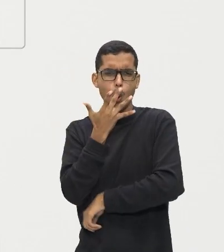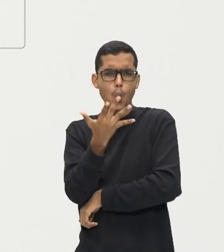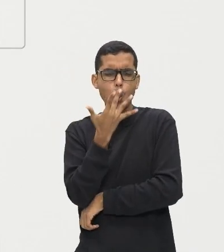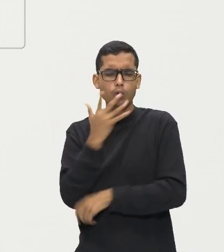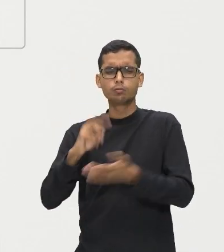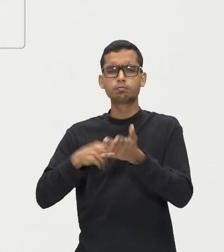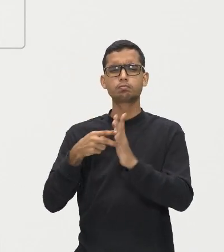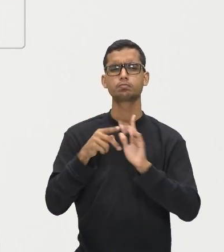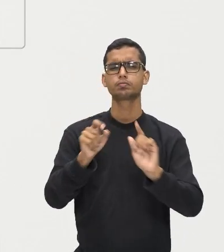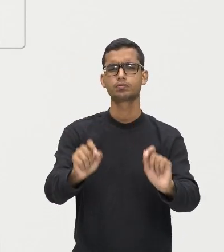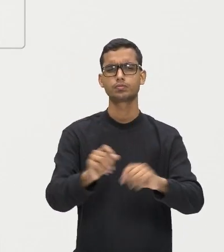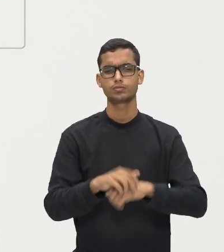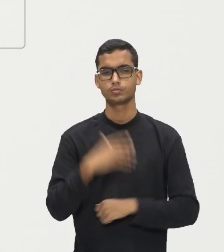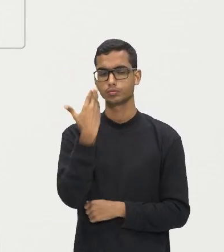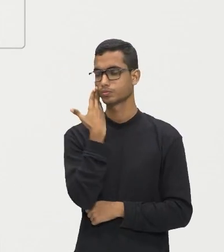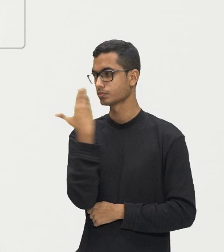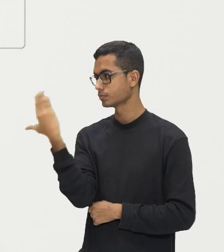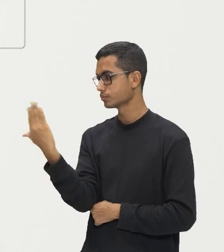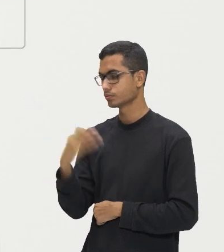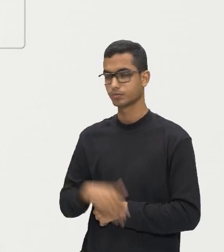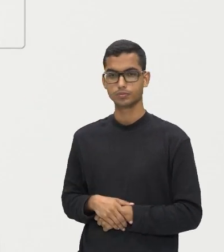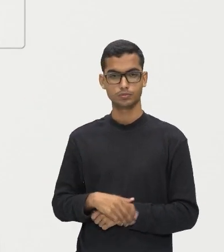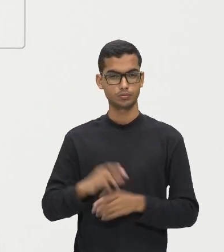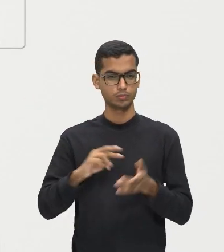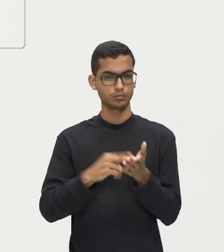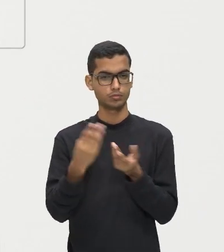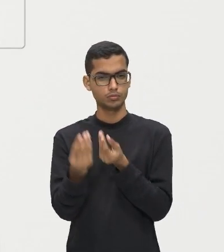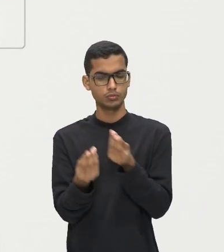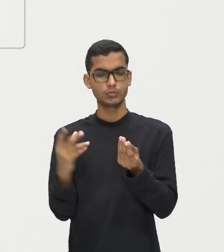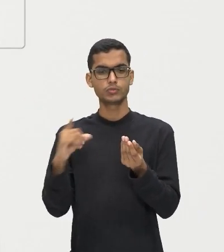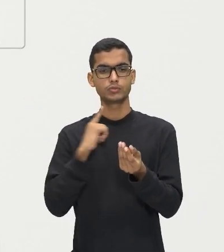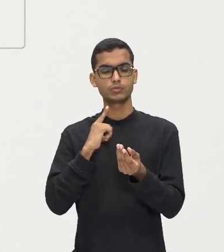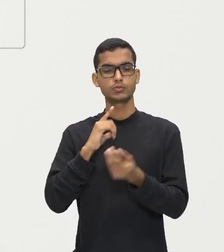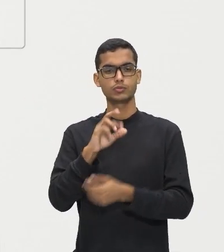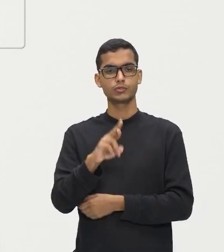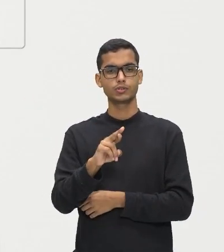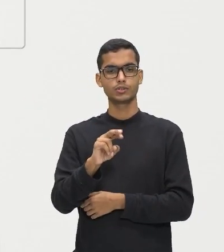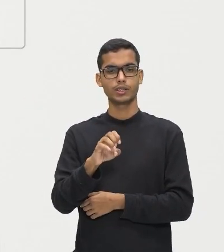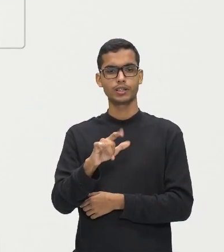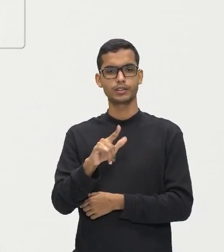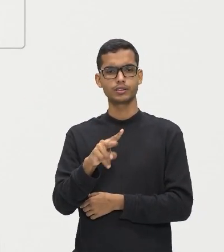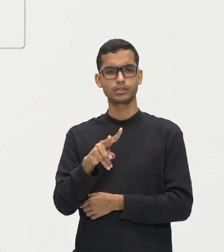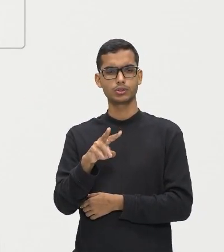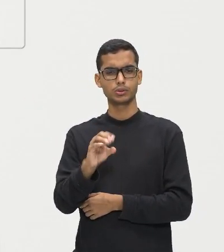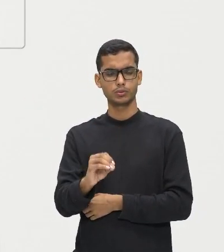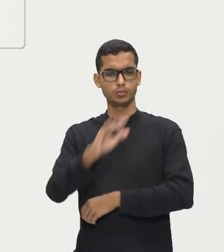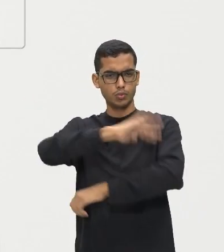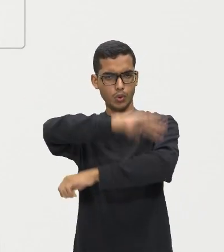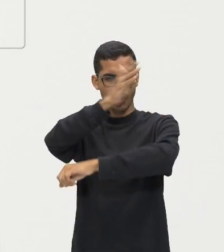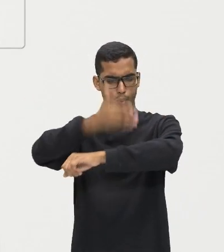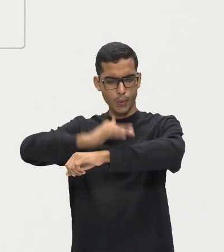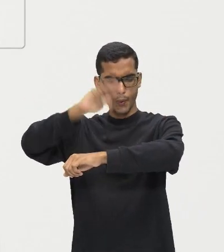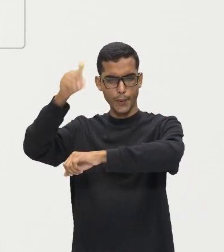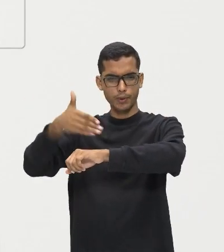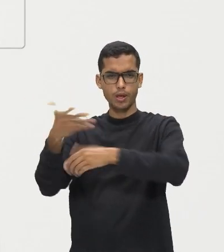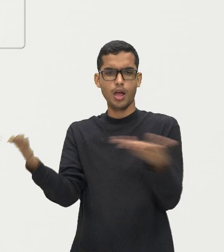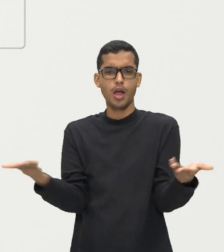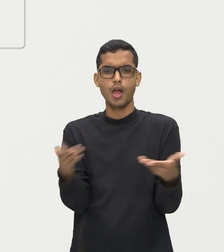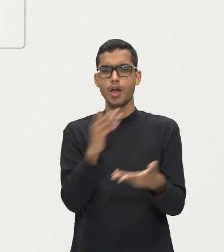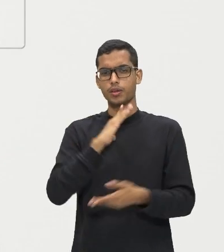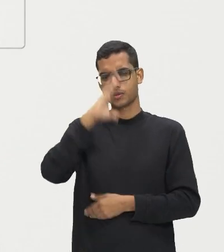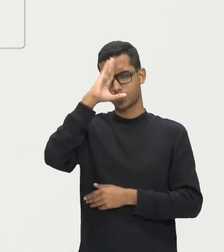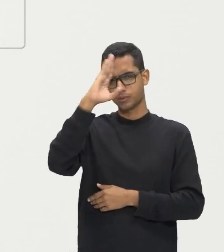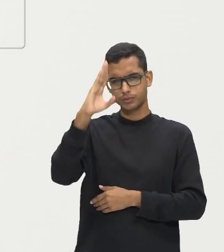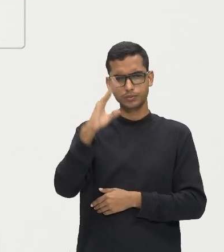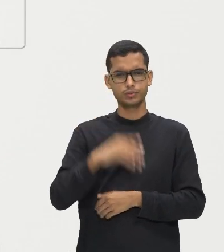cor significa uma unidade de relevo. Então, eu quero saber qual é o relevo principal,